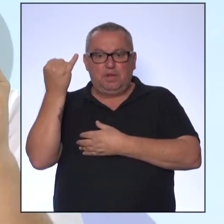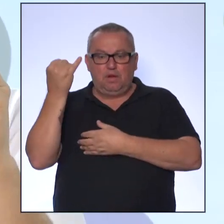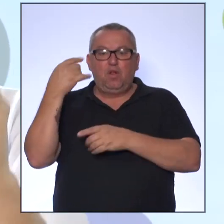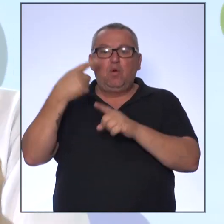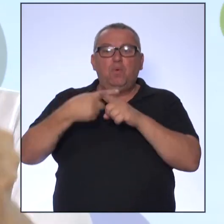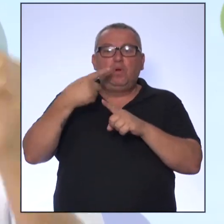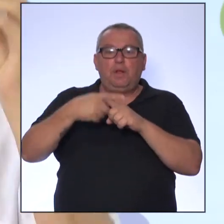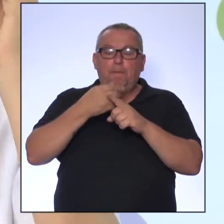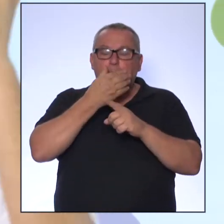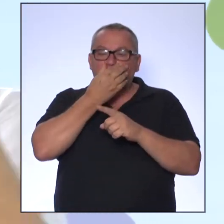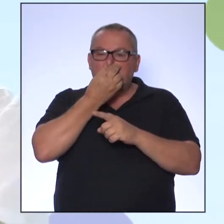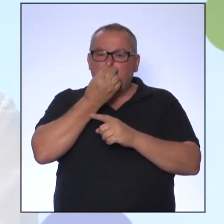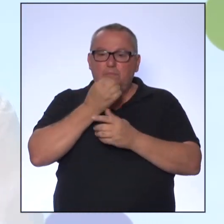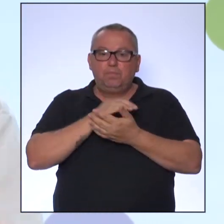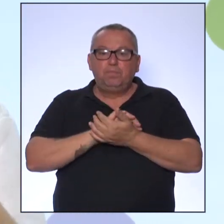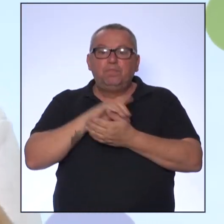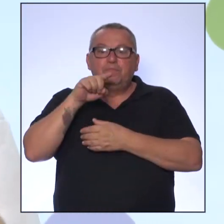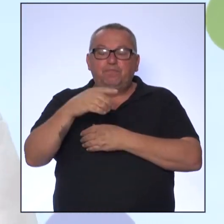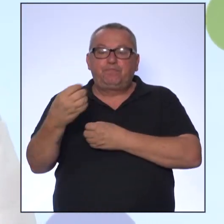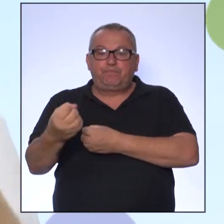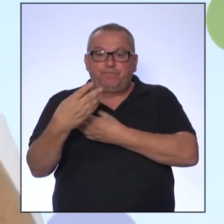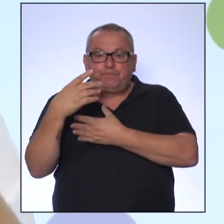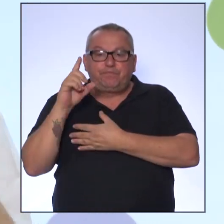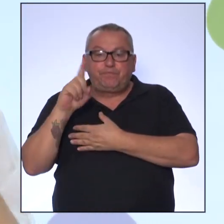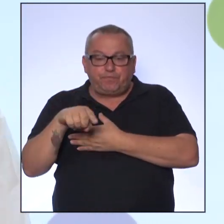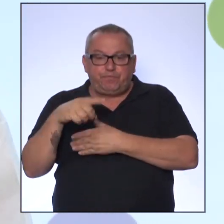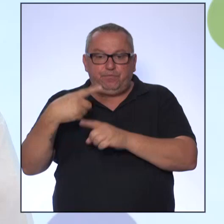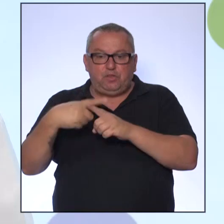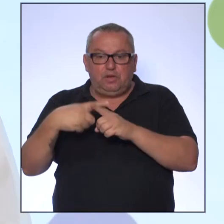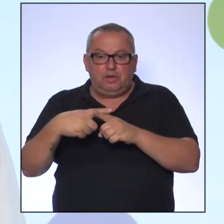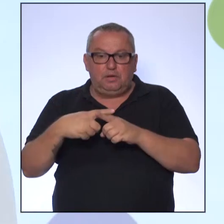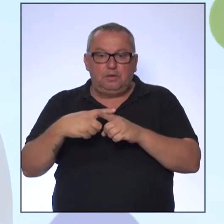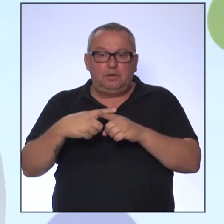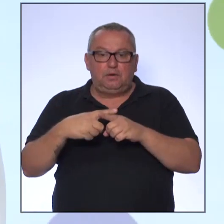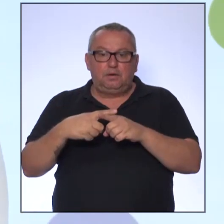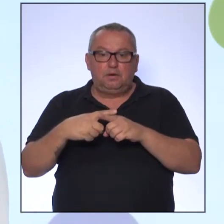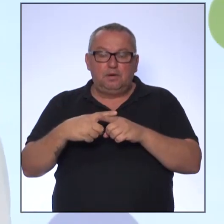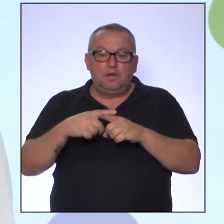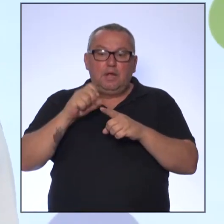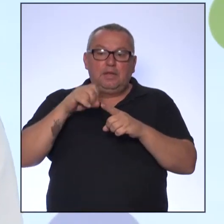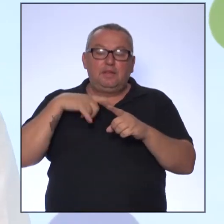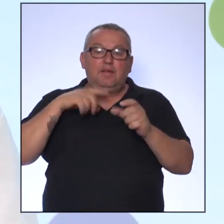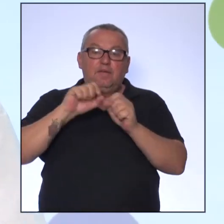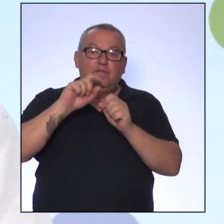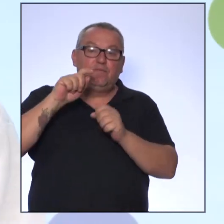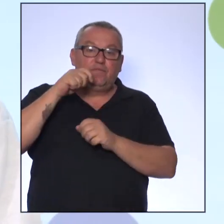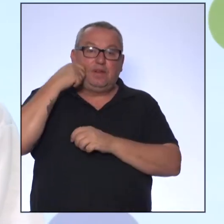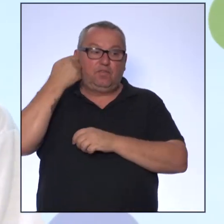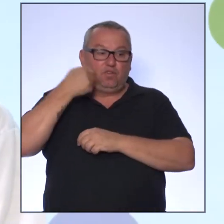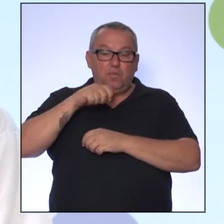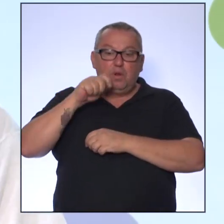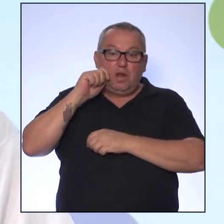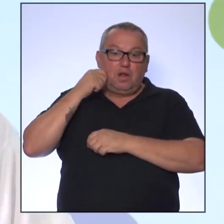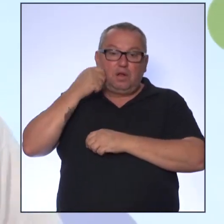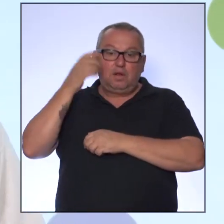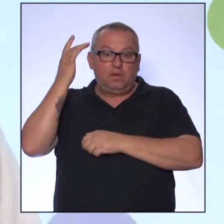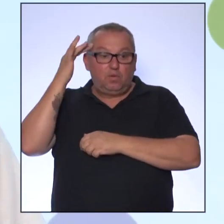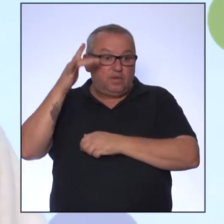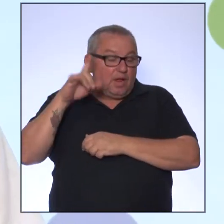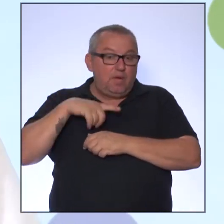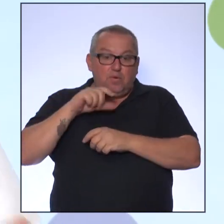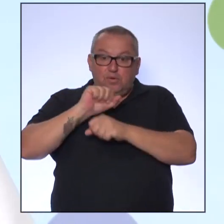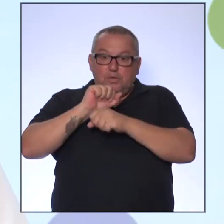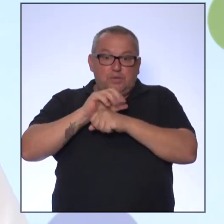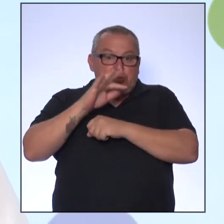Por quê? Essa informação ela é fundamental porque se você, ao prestar o vestibular, não sabe o que te